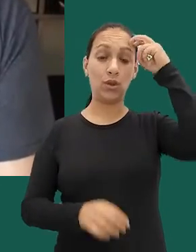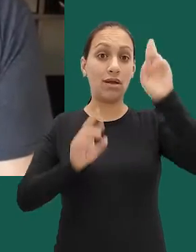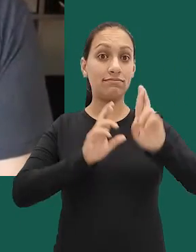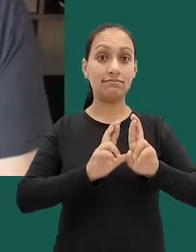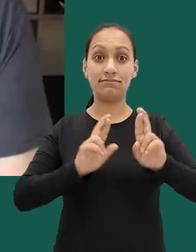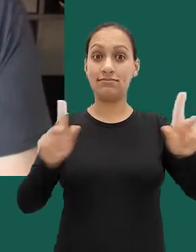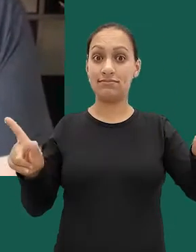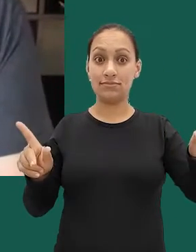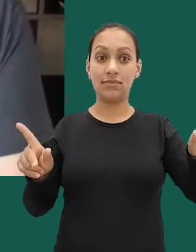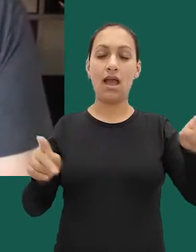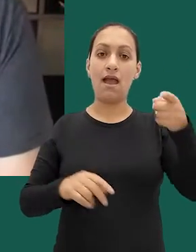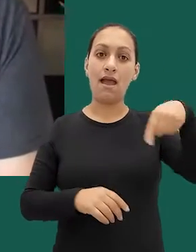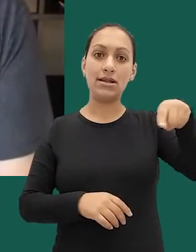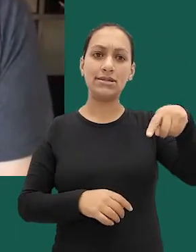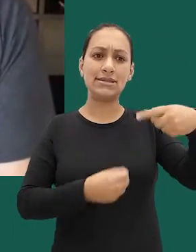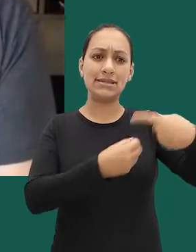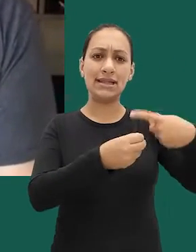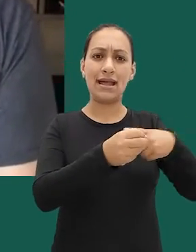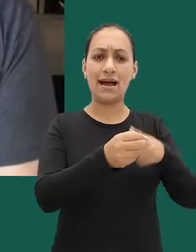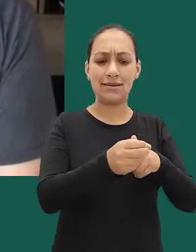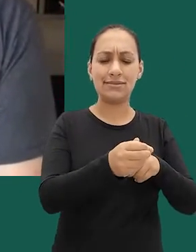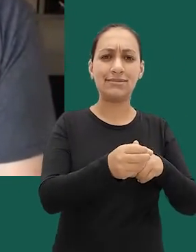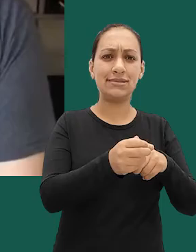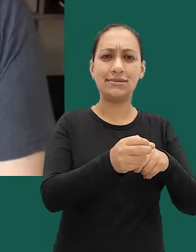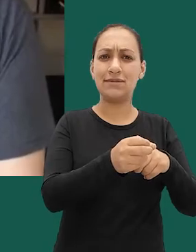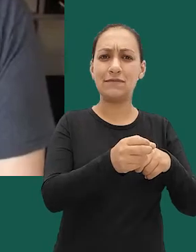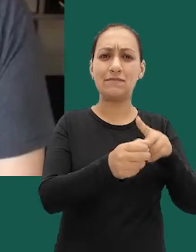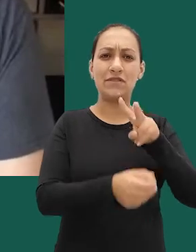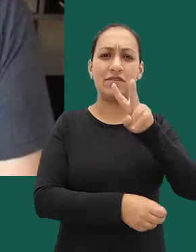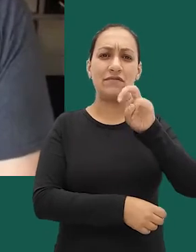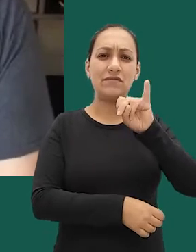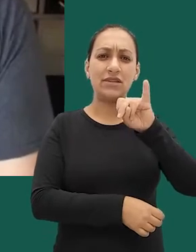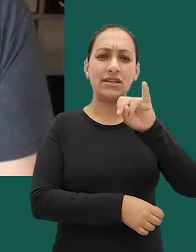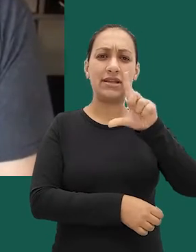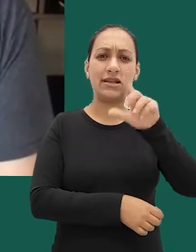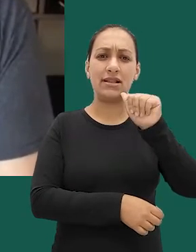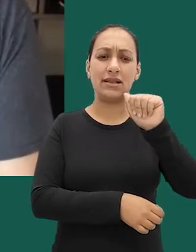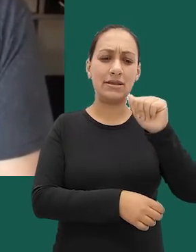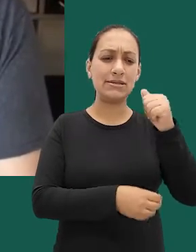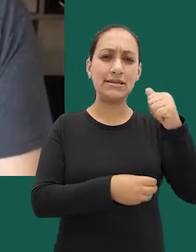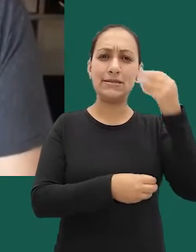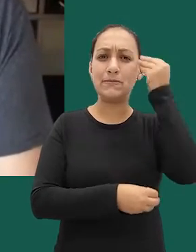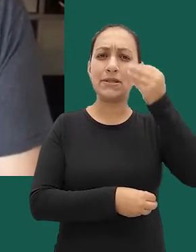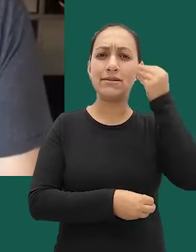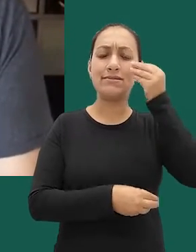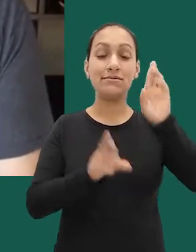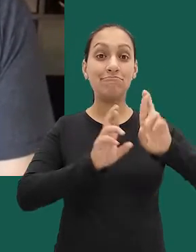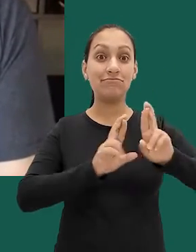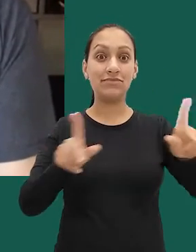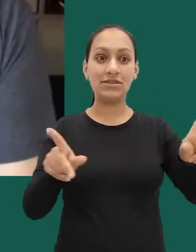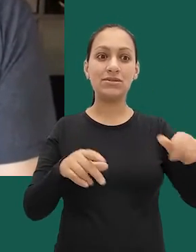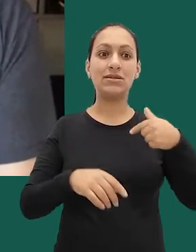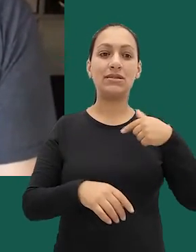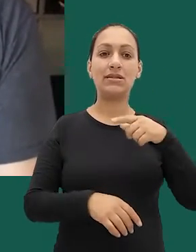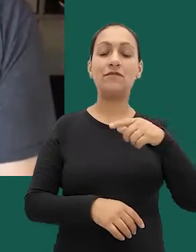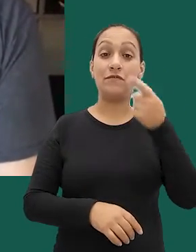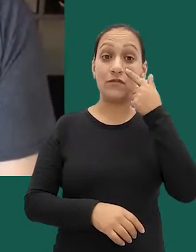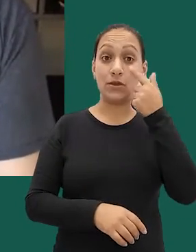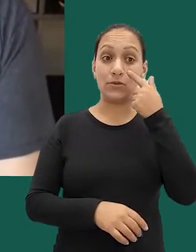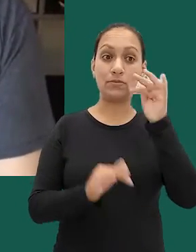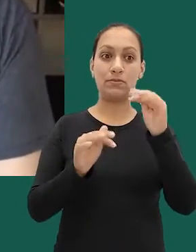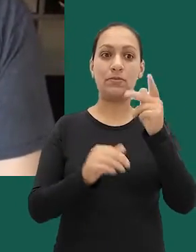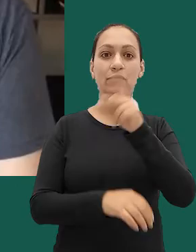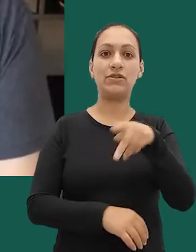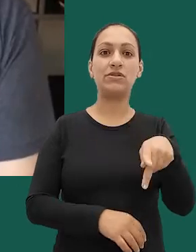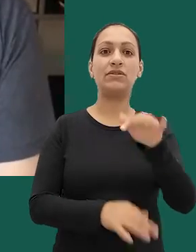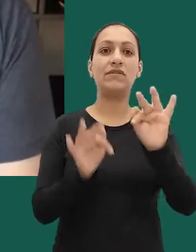diferente, e são cidadezinhas, assim, vilarejos tão inóspitos, que é uma experiência completamente diferente. E a gente tem os professores da Fevale, a gente nem